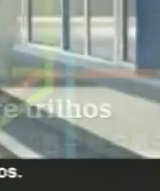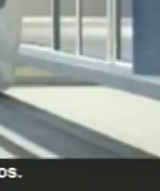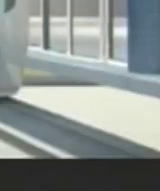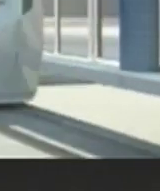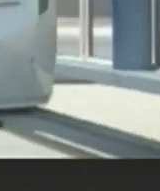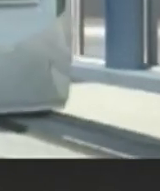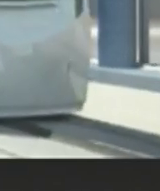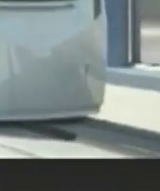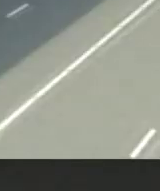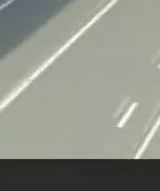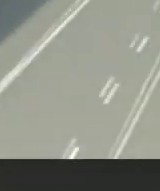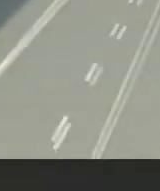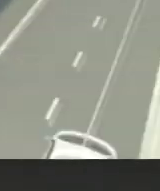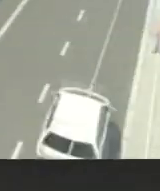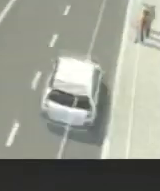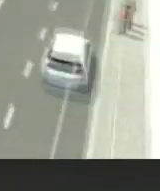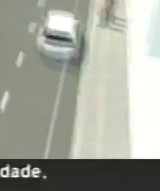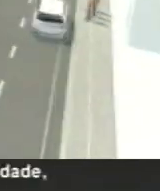sobre trilhos.